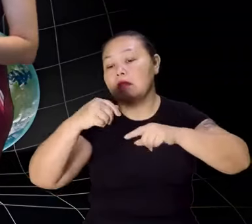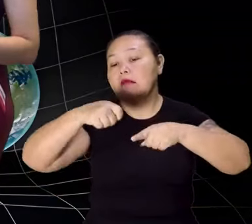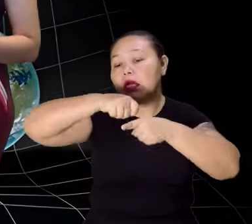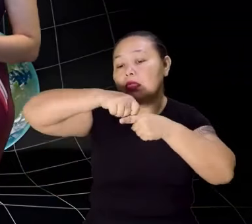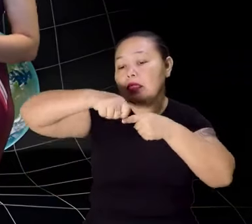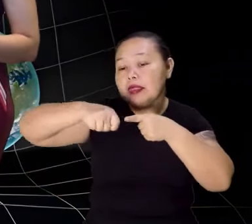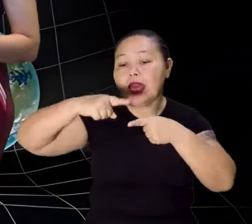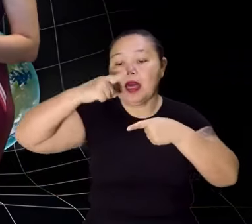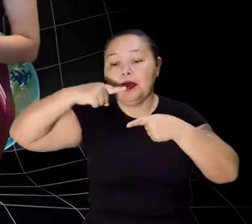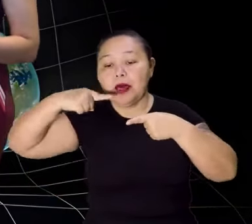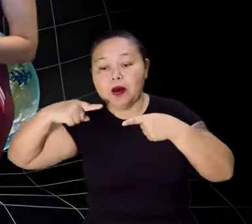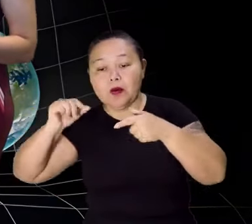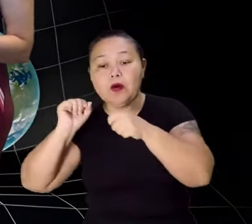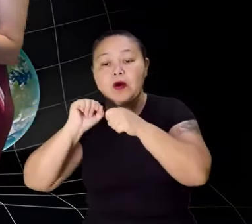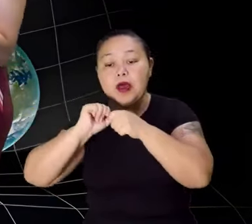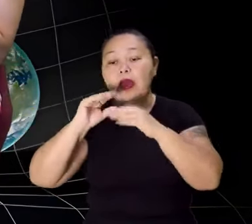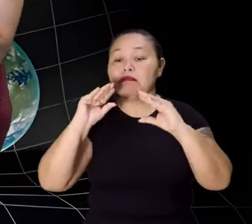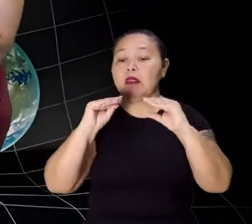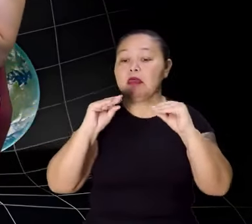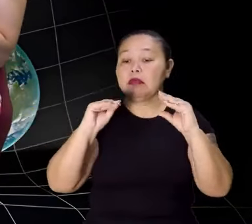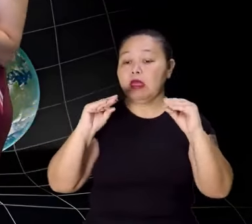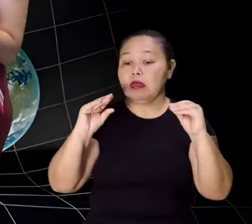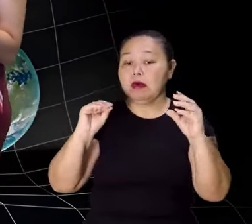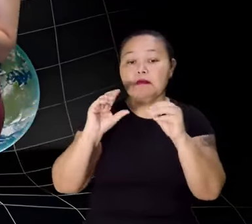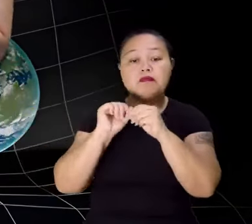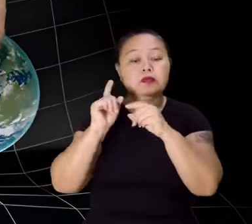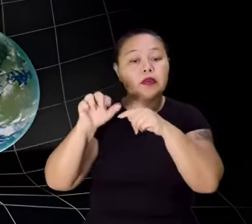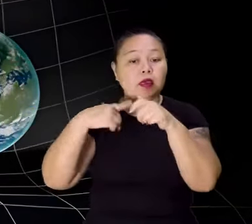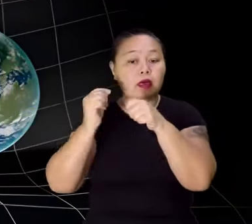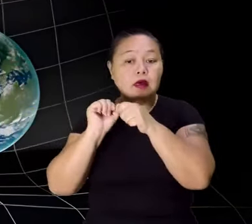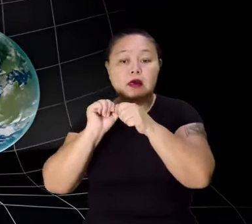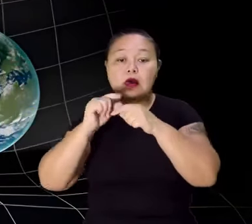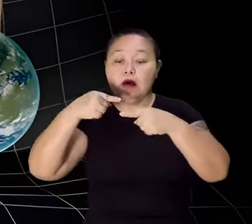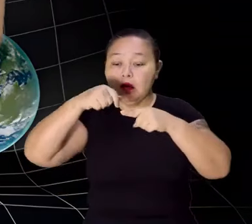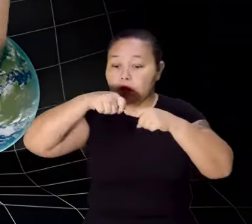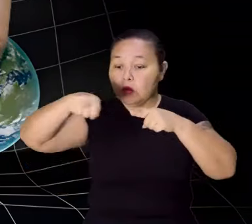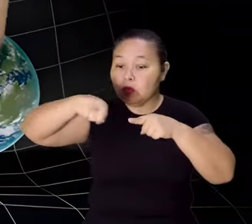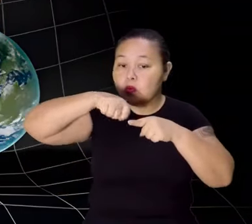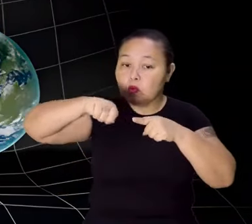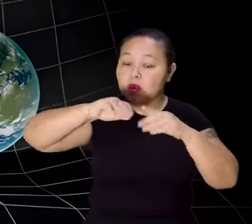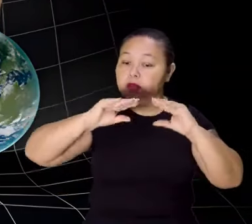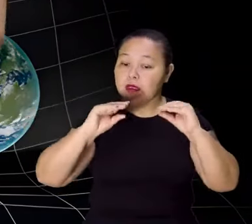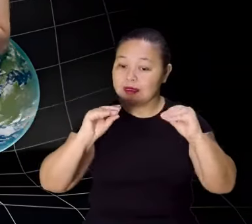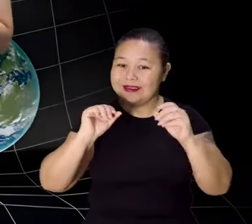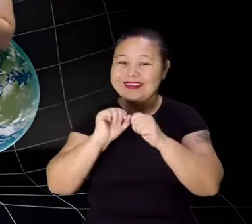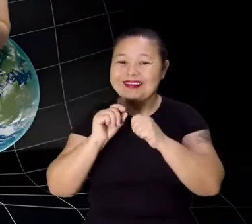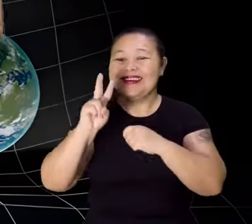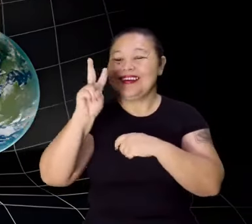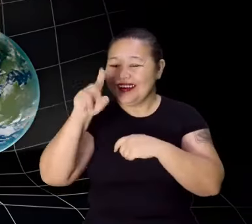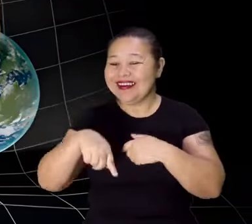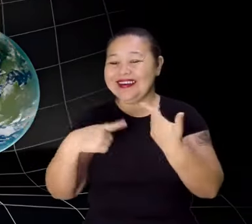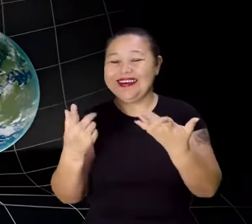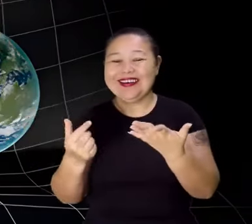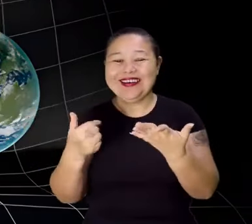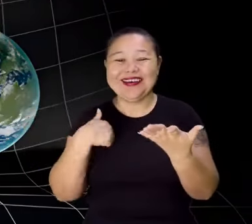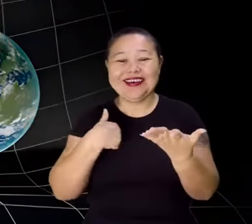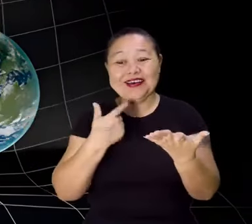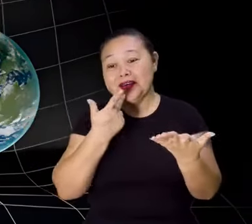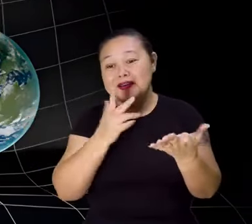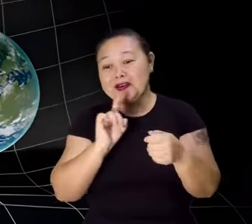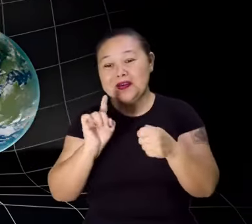tudo, pois pasta é chamada de pastoso. Não é o pastoso é por causa da pasta, a pasta é por causa do pastoso. Você sabe, é, não vai